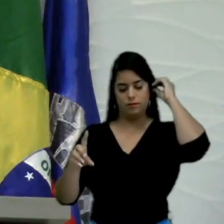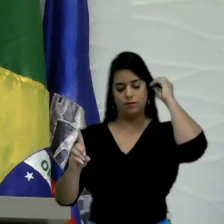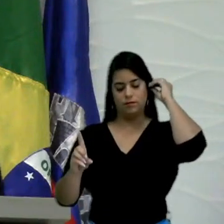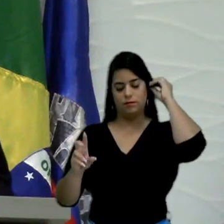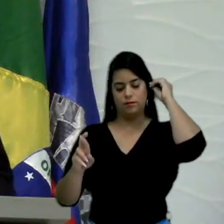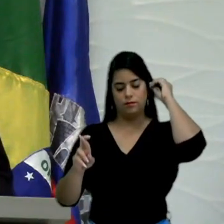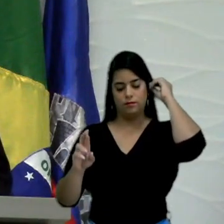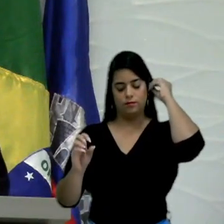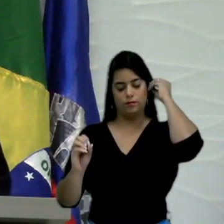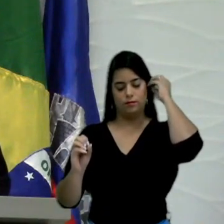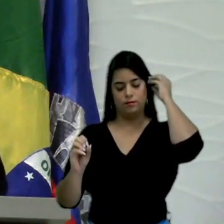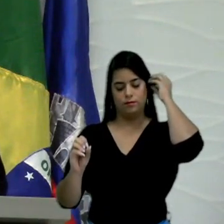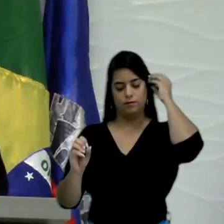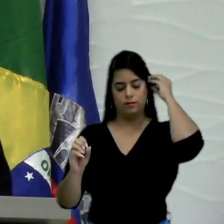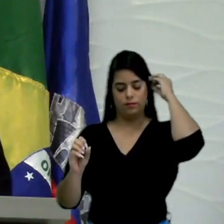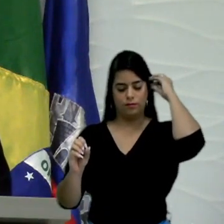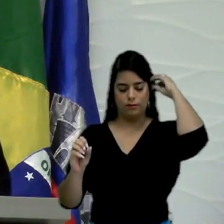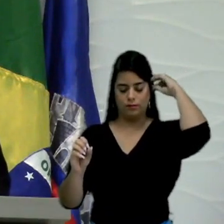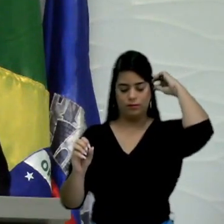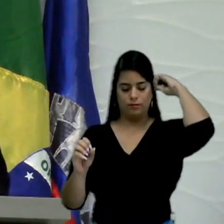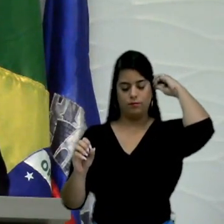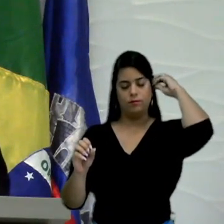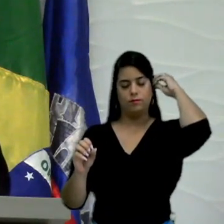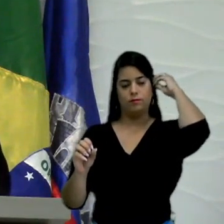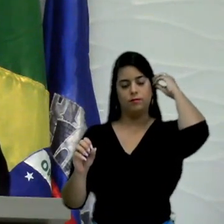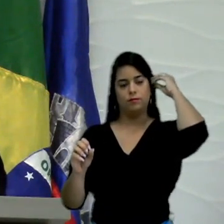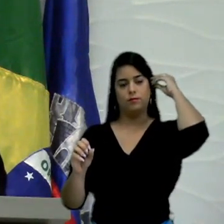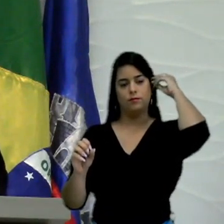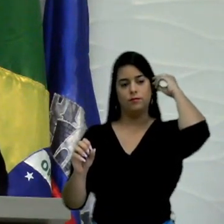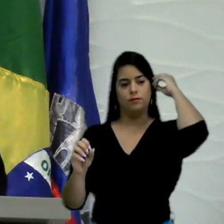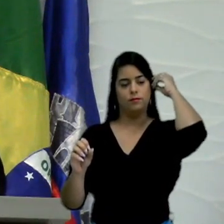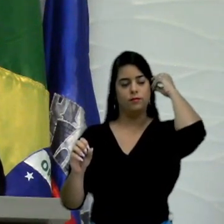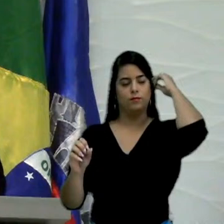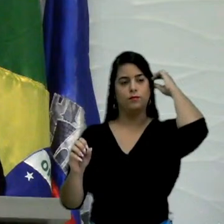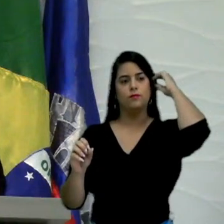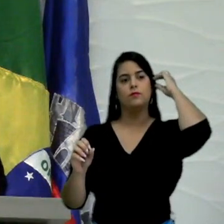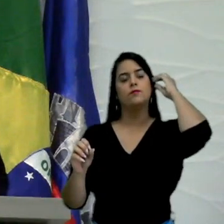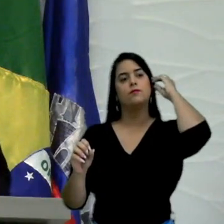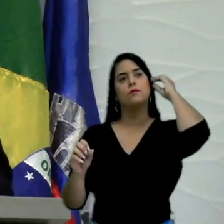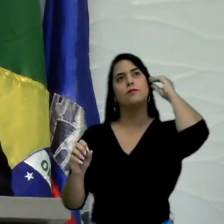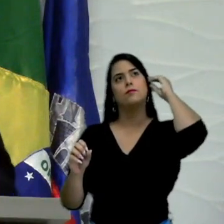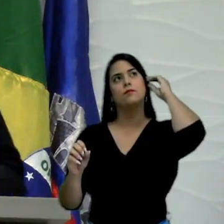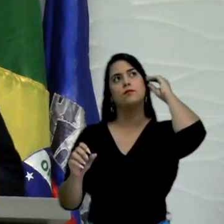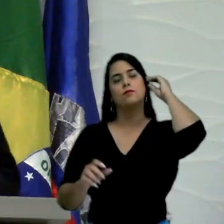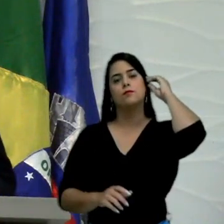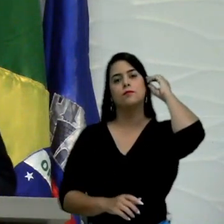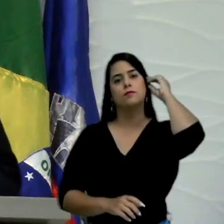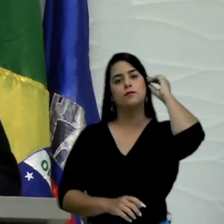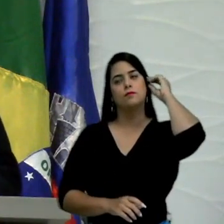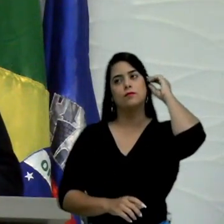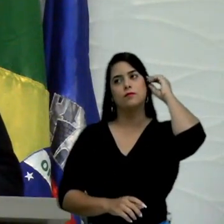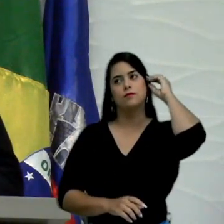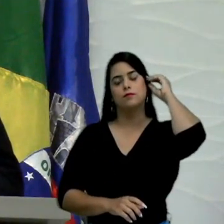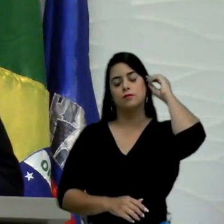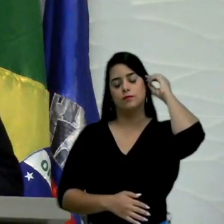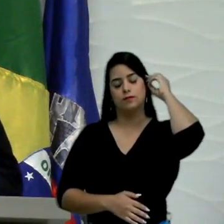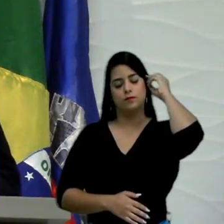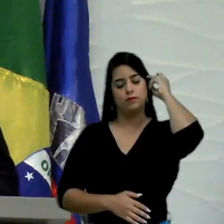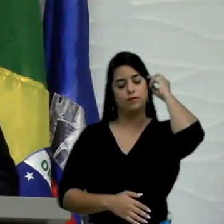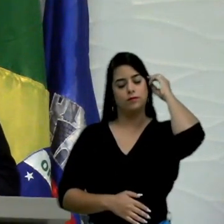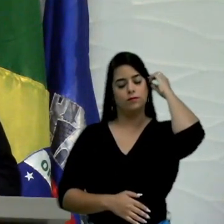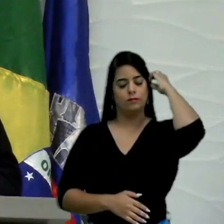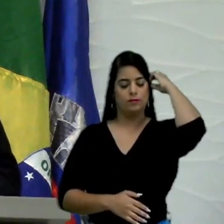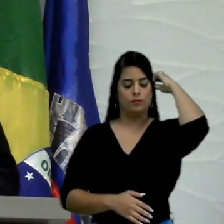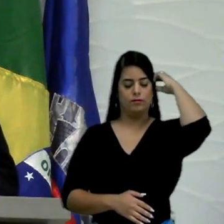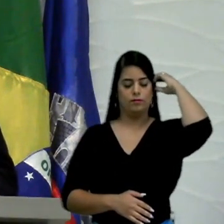fazem a Granja Souza, na pessoa do seu Helene e família, saudar também o frigorífico Valença, na pessoa de Bruno